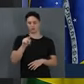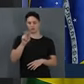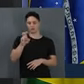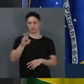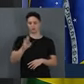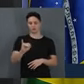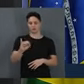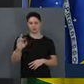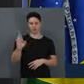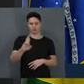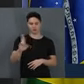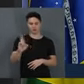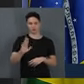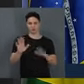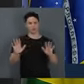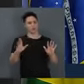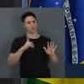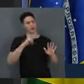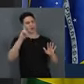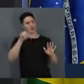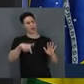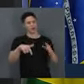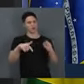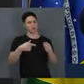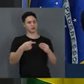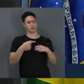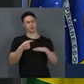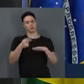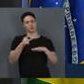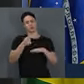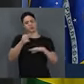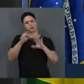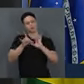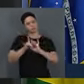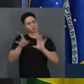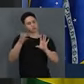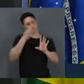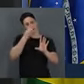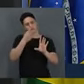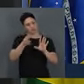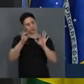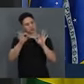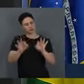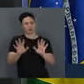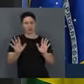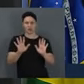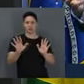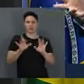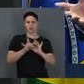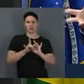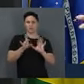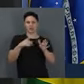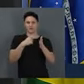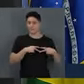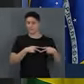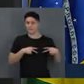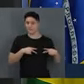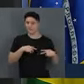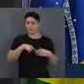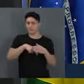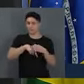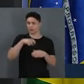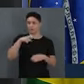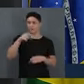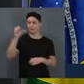ah é a pedalada do bem tá tudo certo é a pedalada do bem Tem uma causa Nobre na